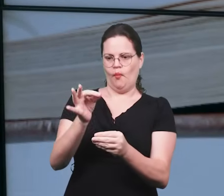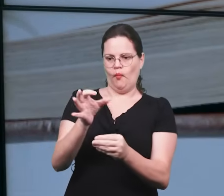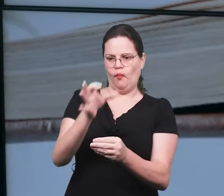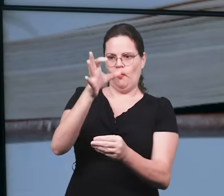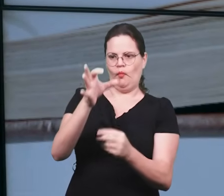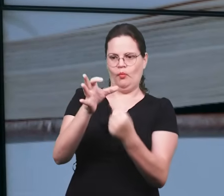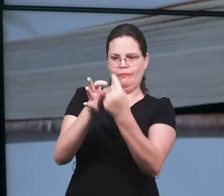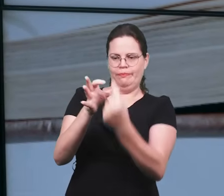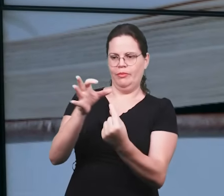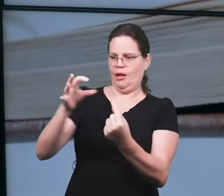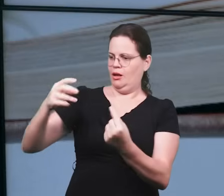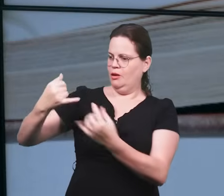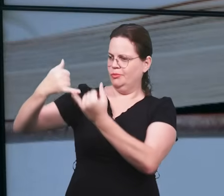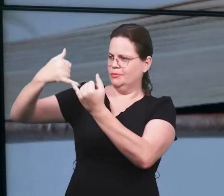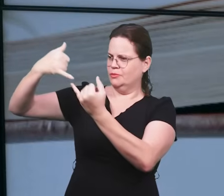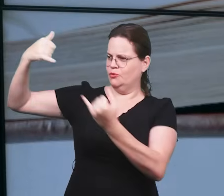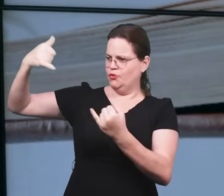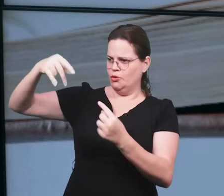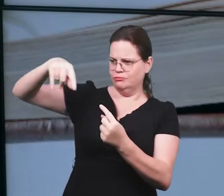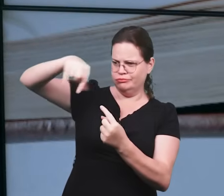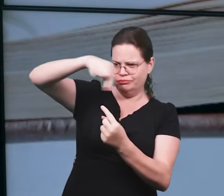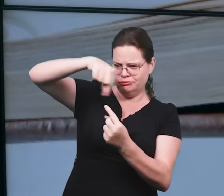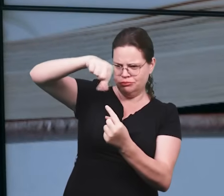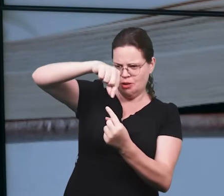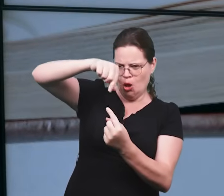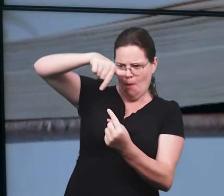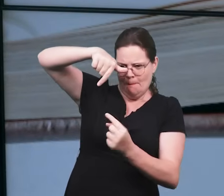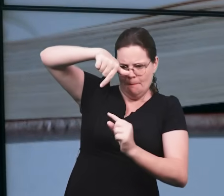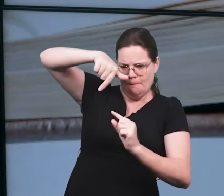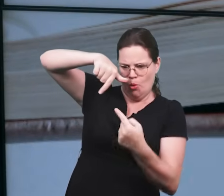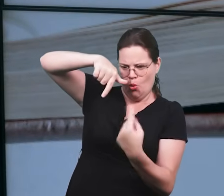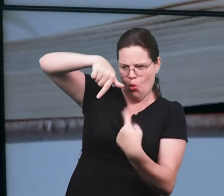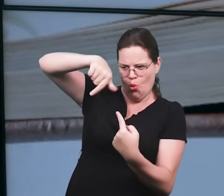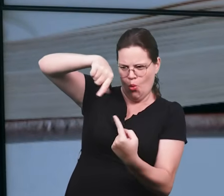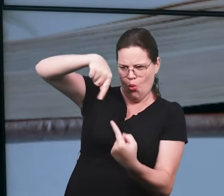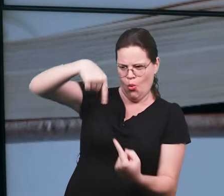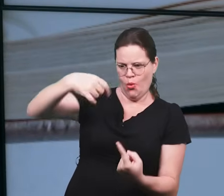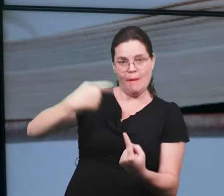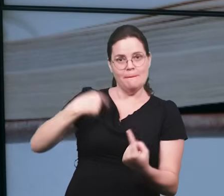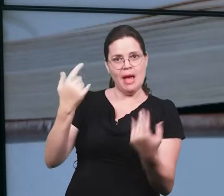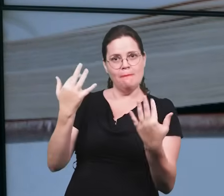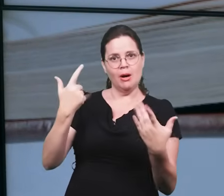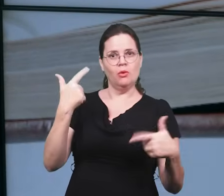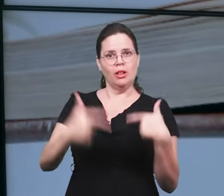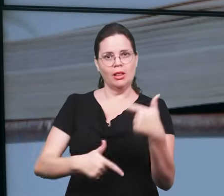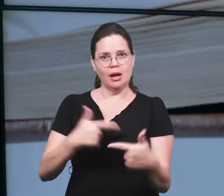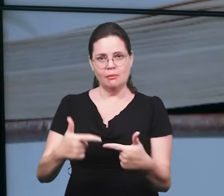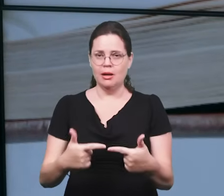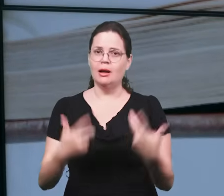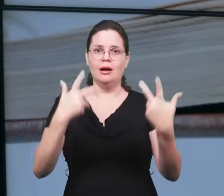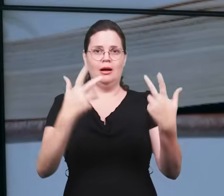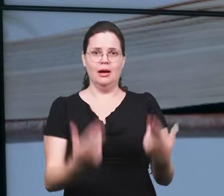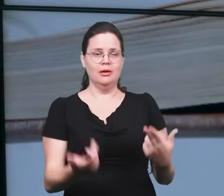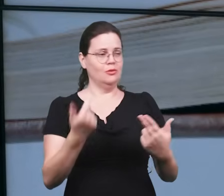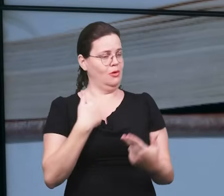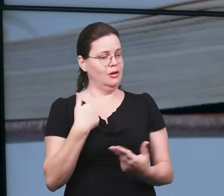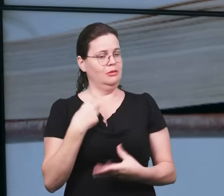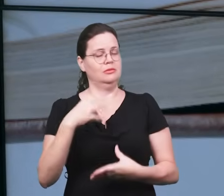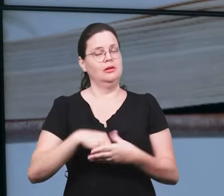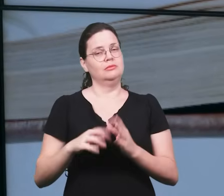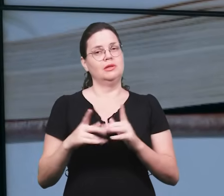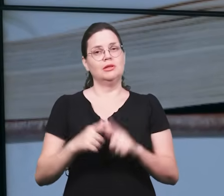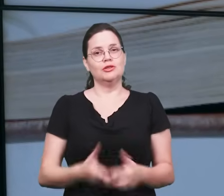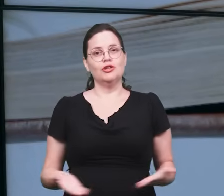são simples, como a limpeza da casa do Senhor. Que coisa gloriosa você participar da limpeza da casa